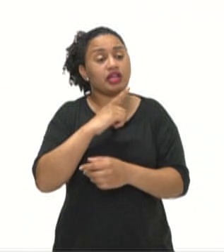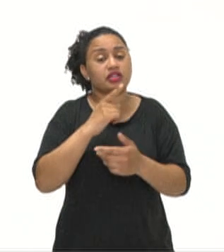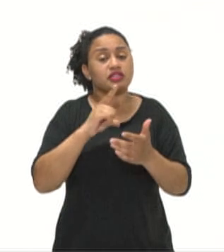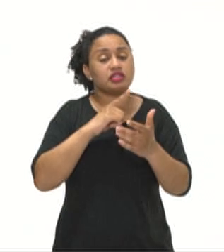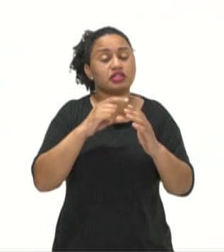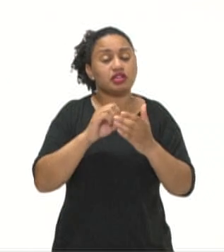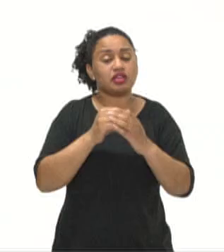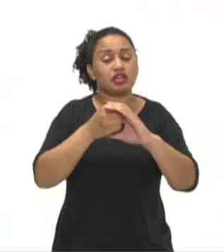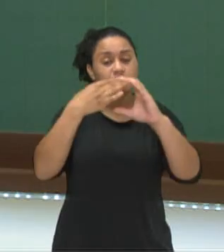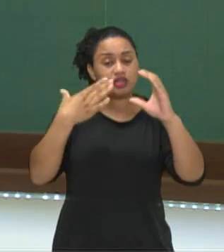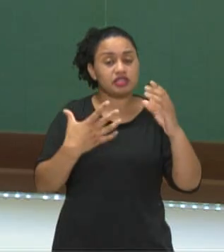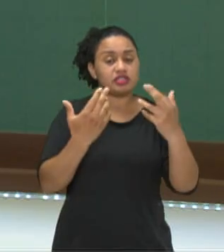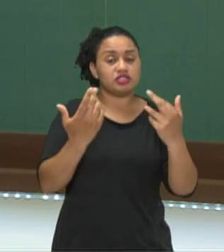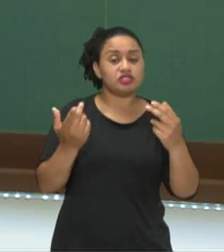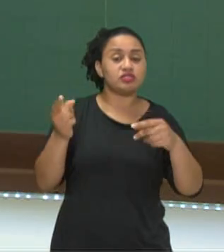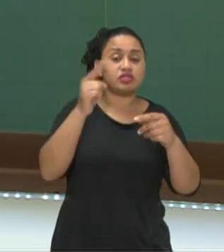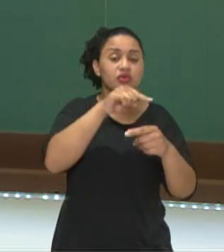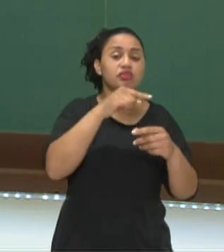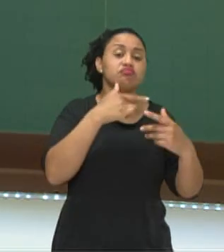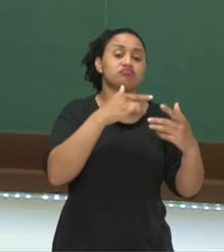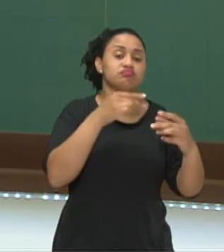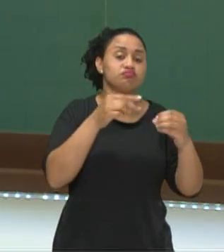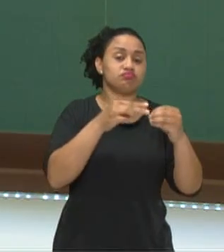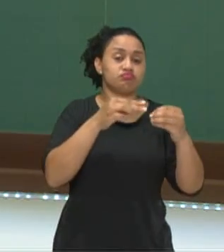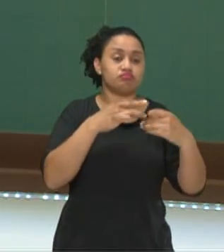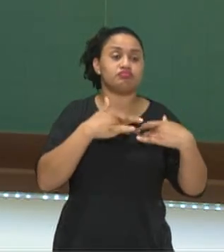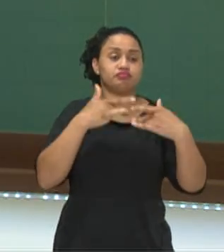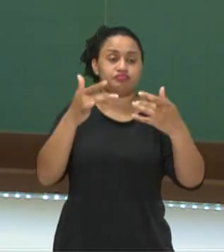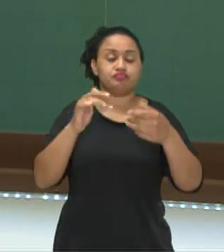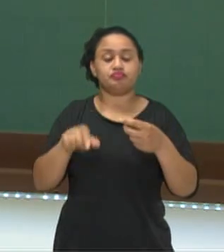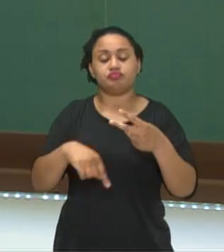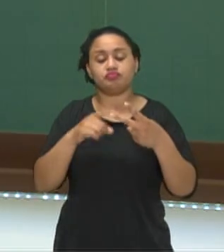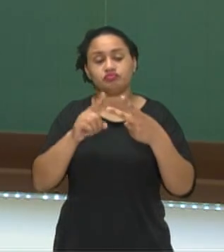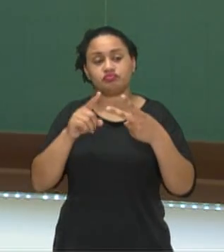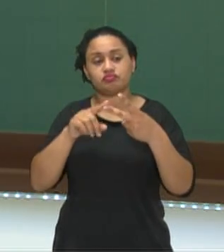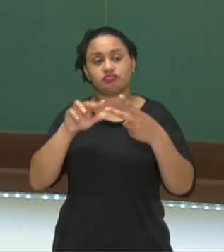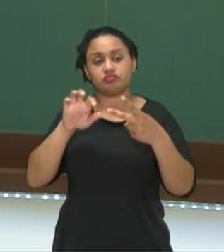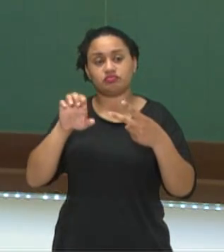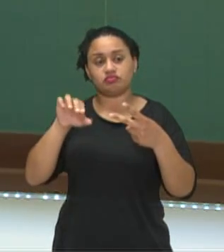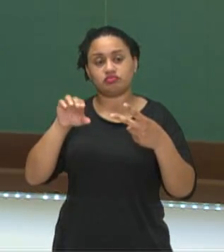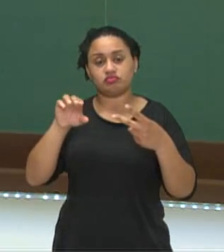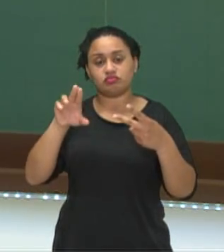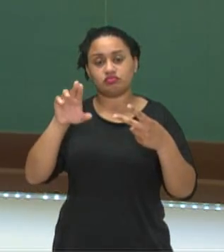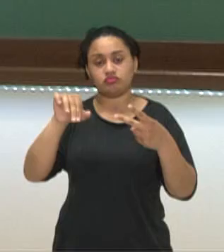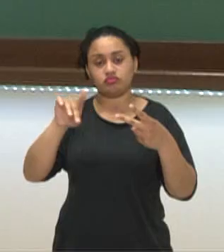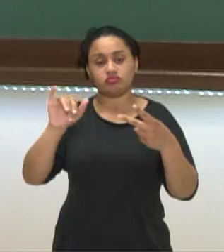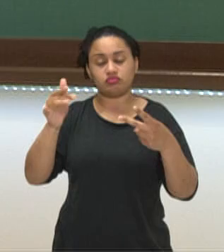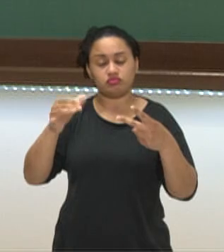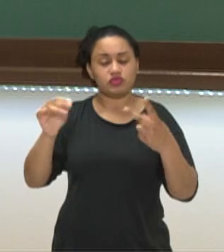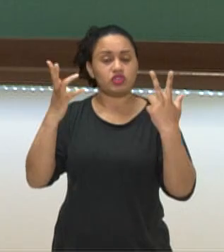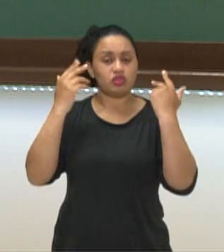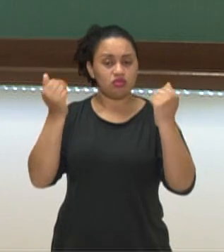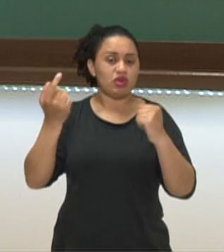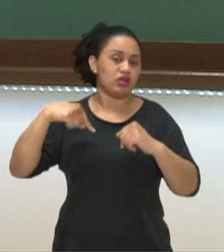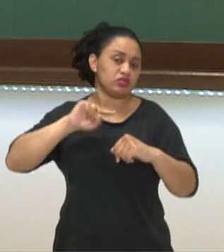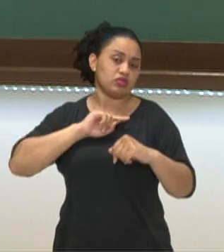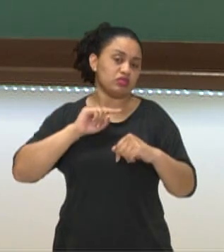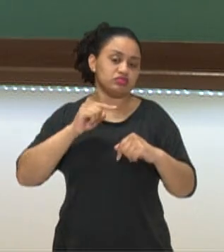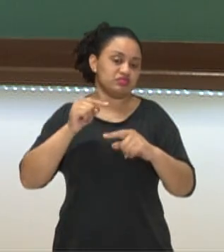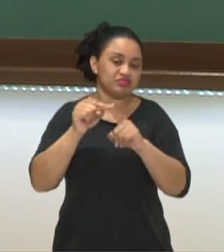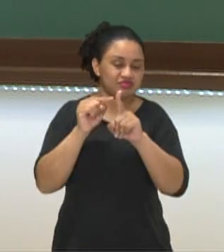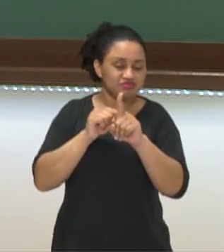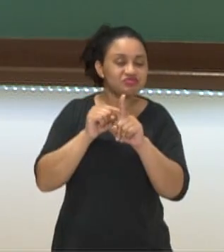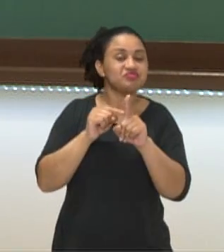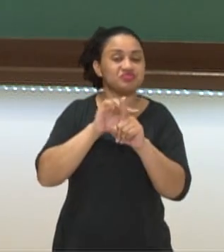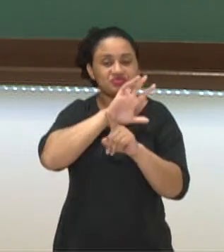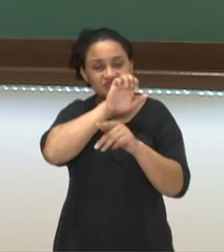esse plasmídio da célula doadora. Nós temos aqui a fecundação, que é muito comum na nossa espécie,